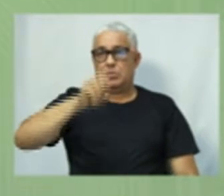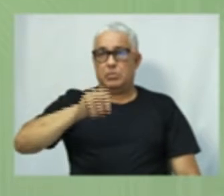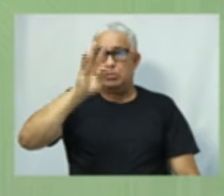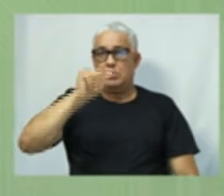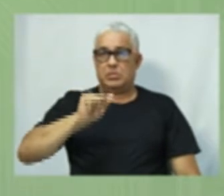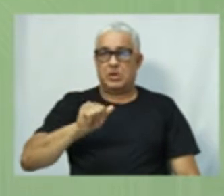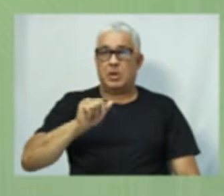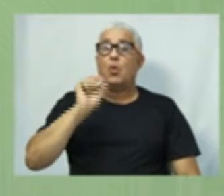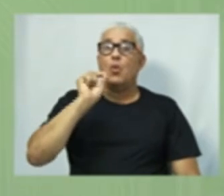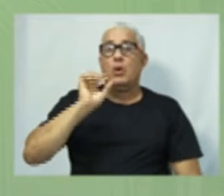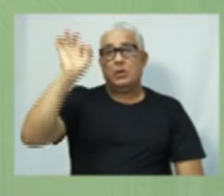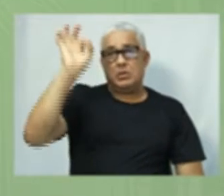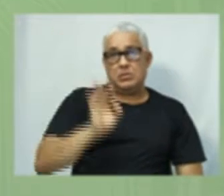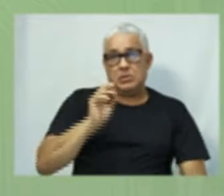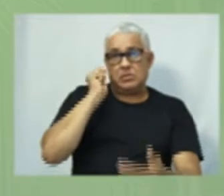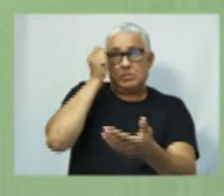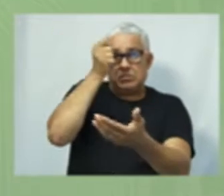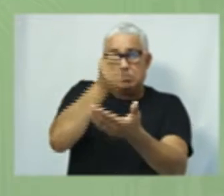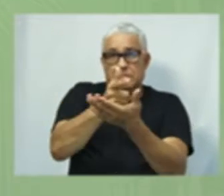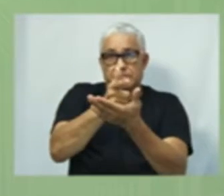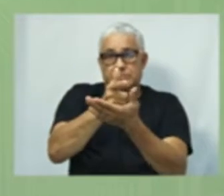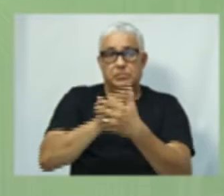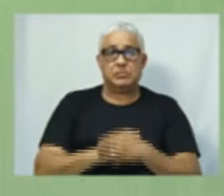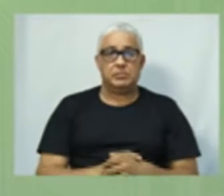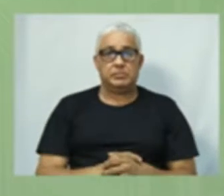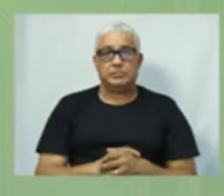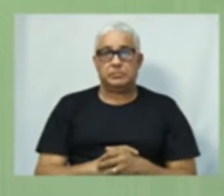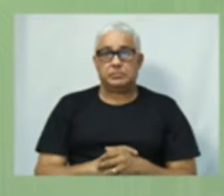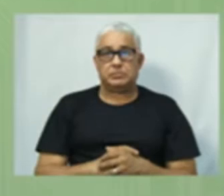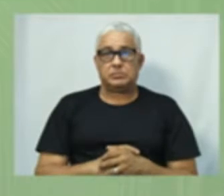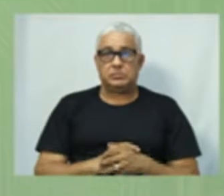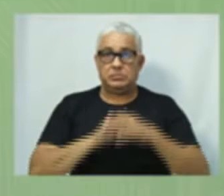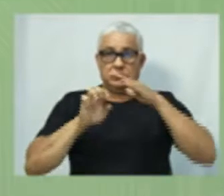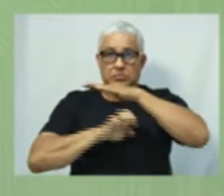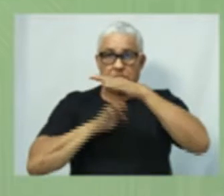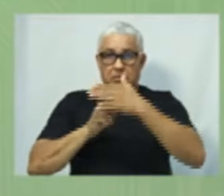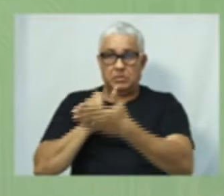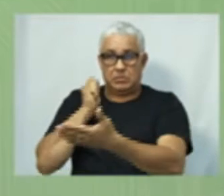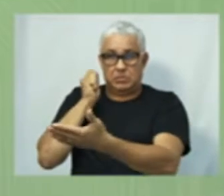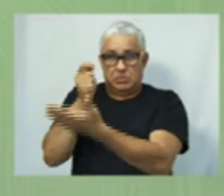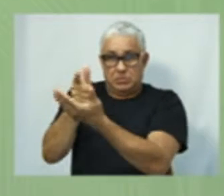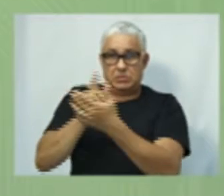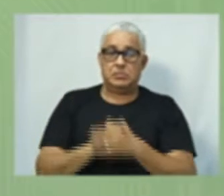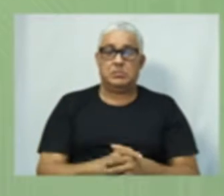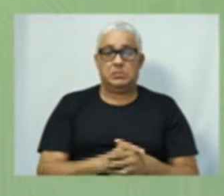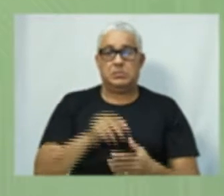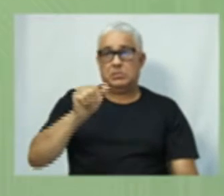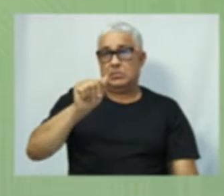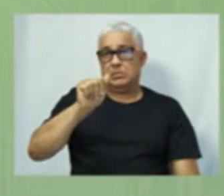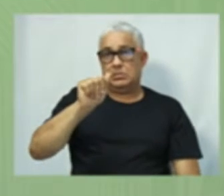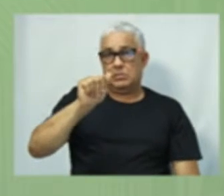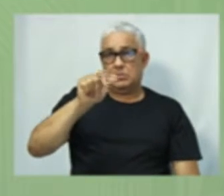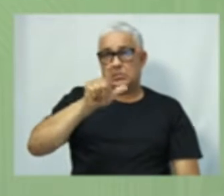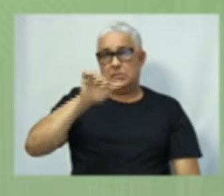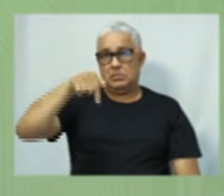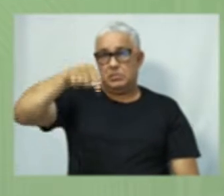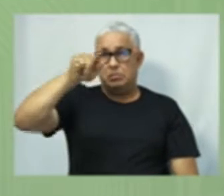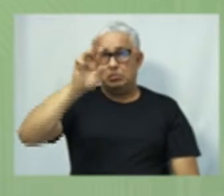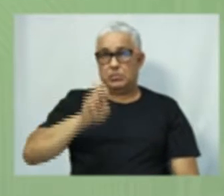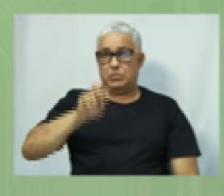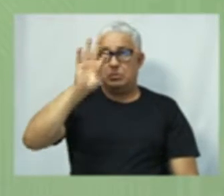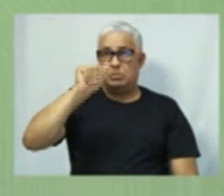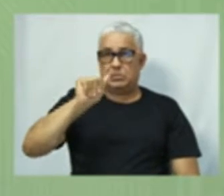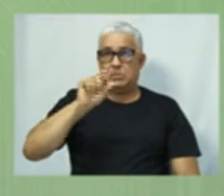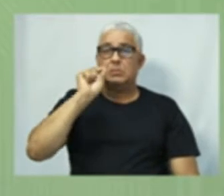porcentagem a ser paga pela empresa. E essa alíquota incidirá no quê?